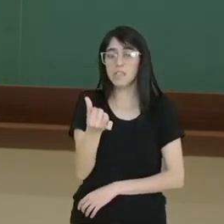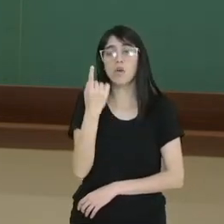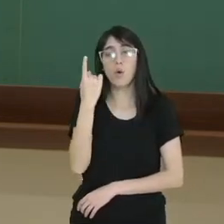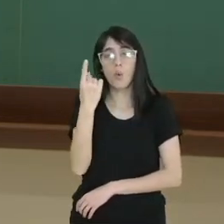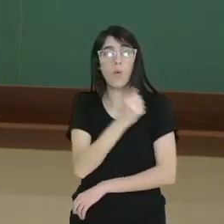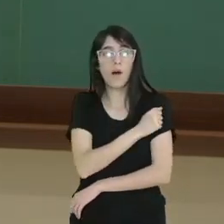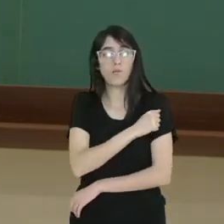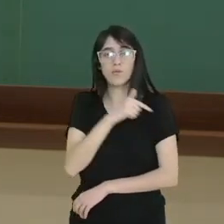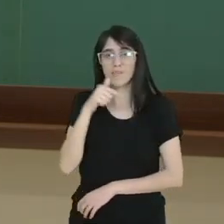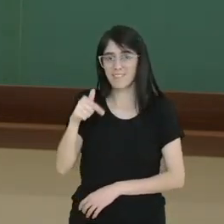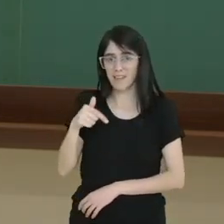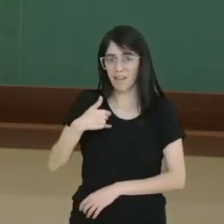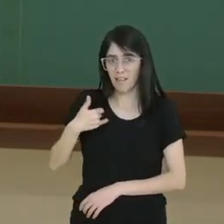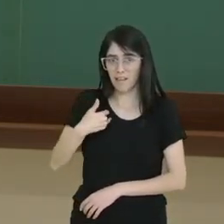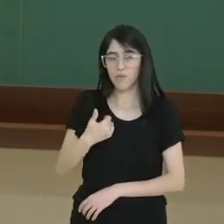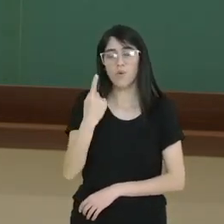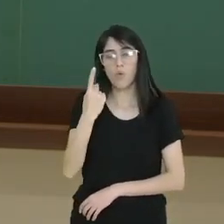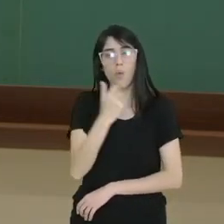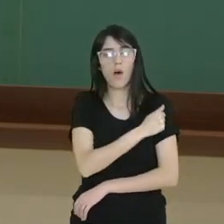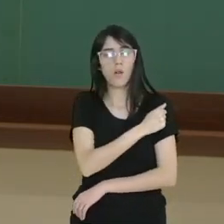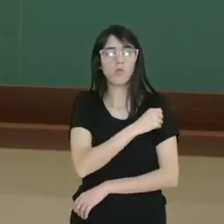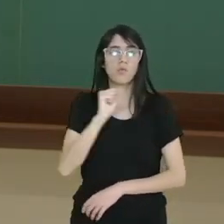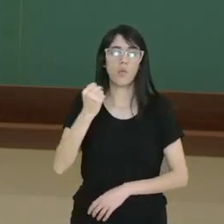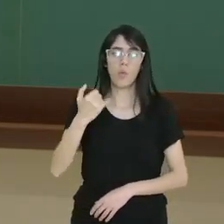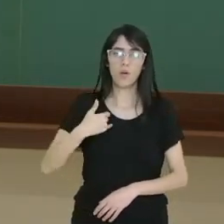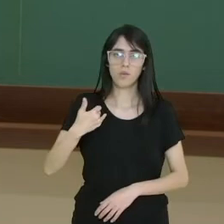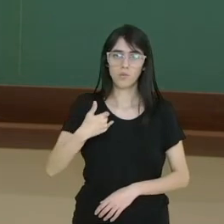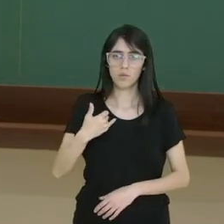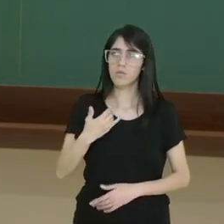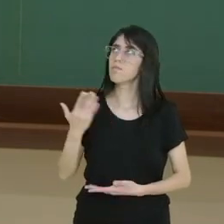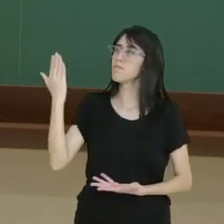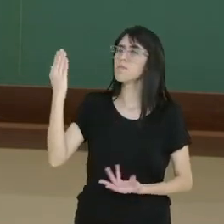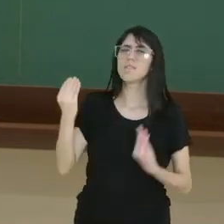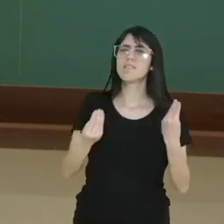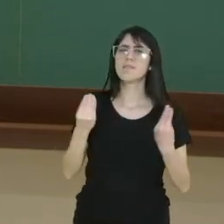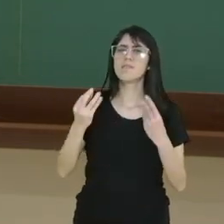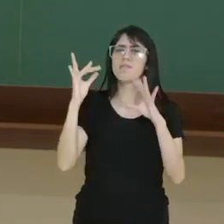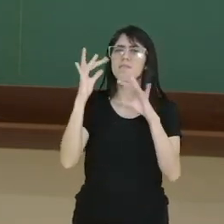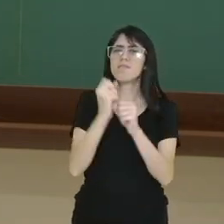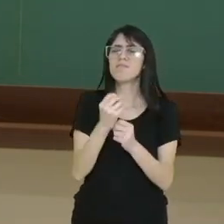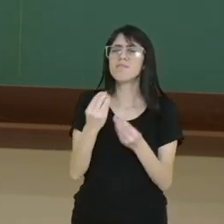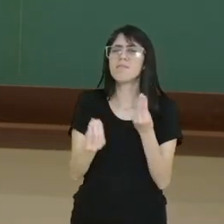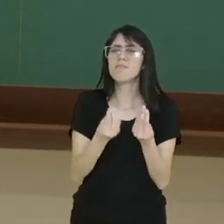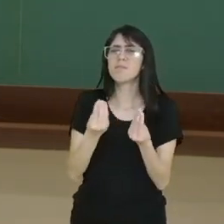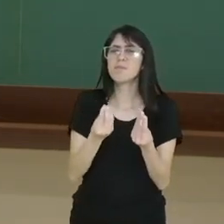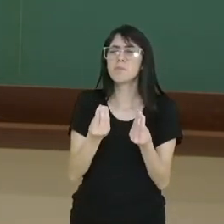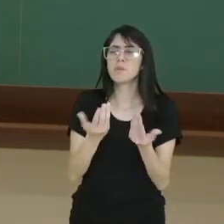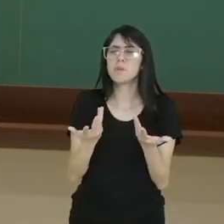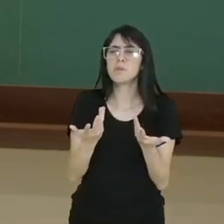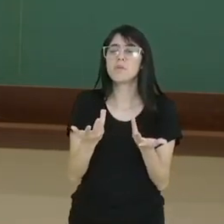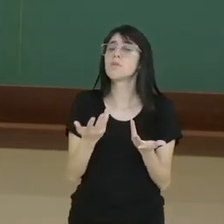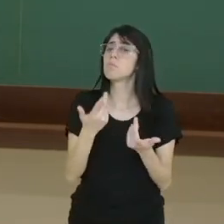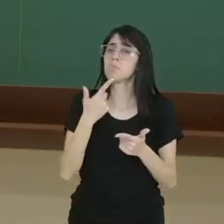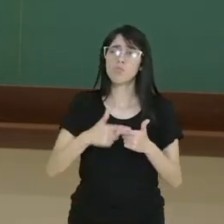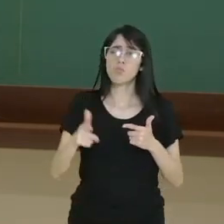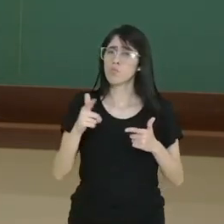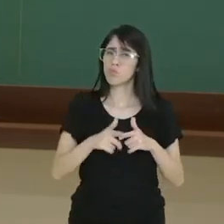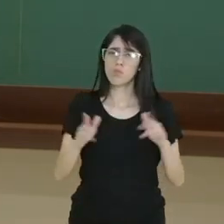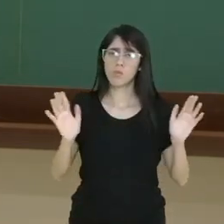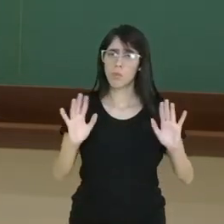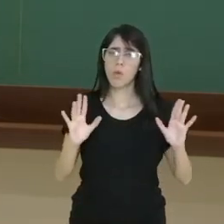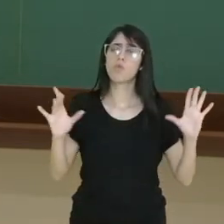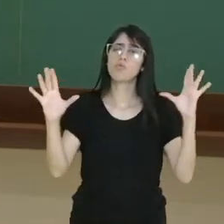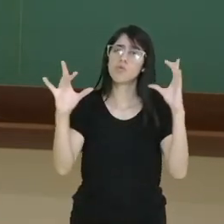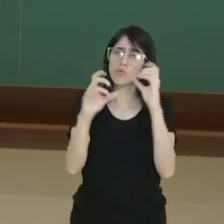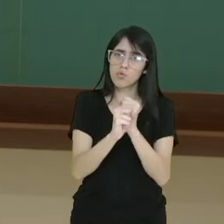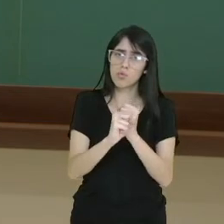vou calcular a média? Os dados estão se repetindo, professora. Não tem problema, pessoal. Eu vou somá-los da mesma maneira.